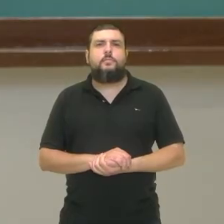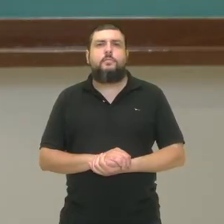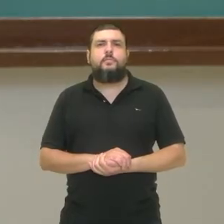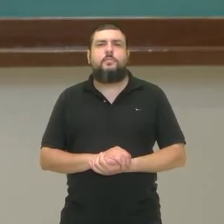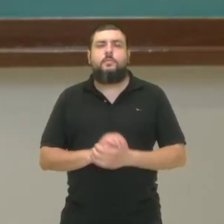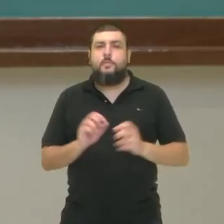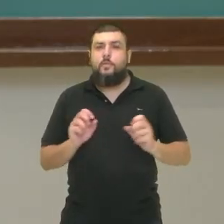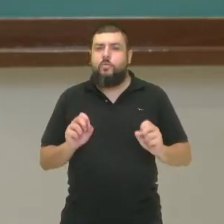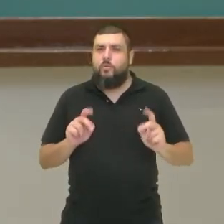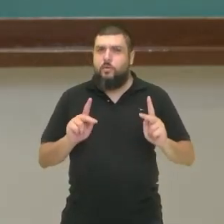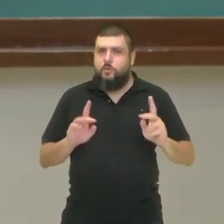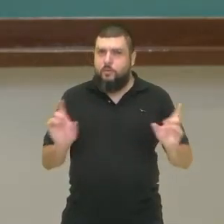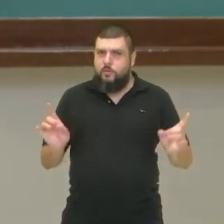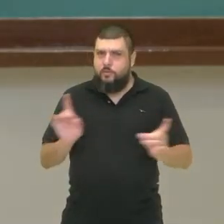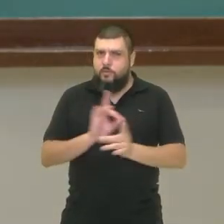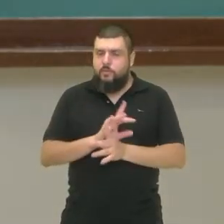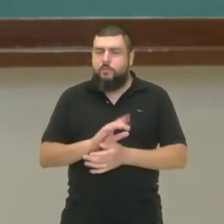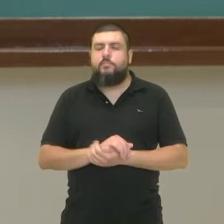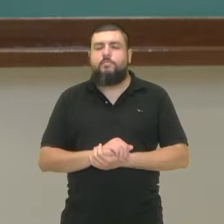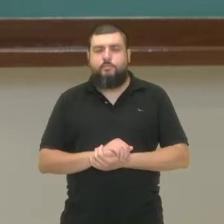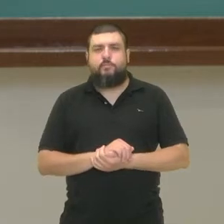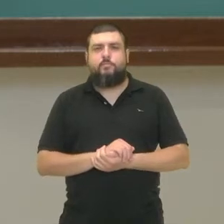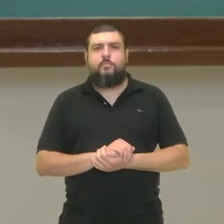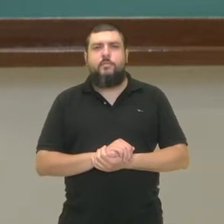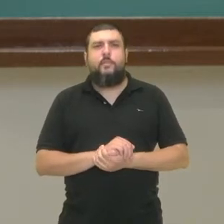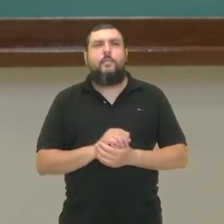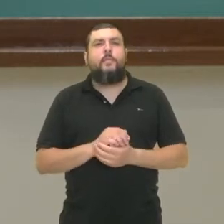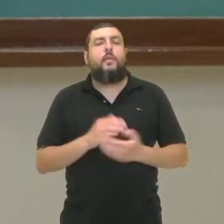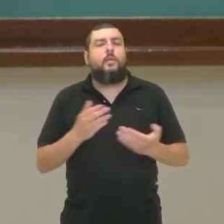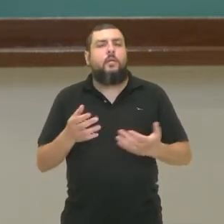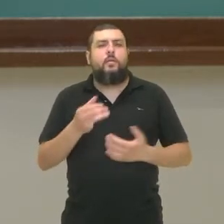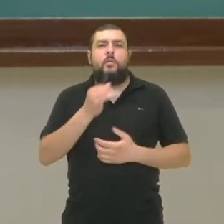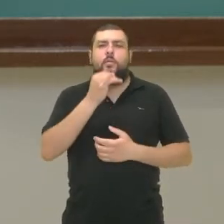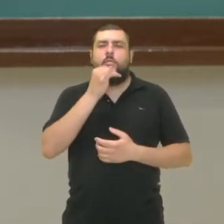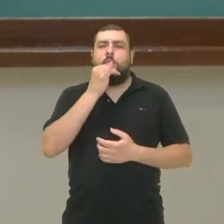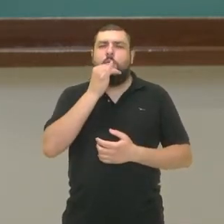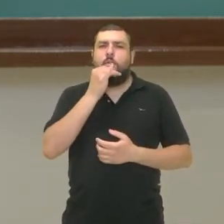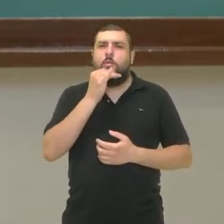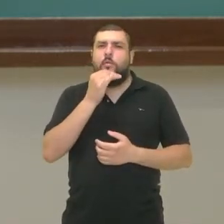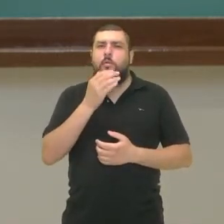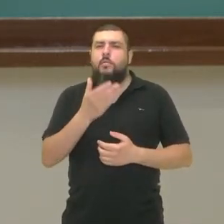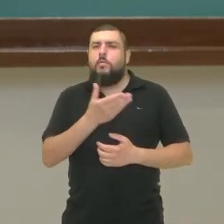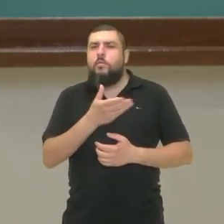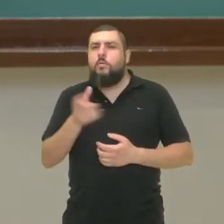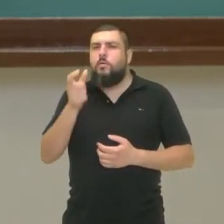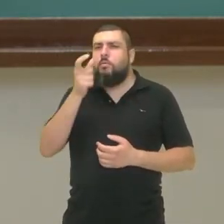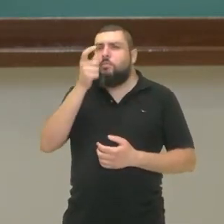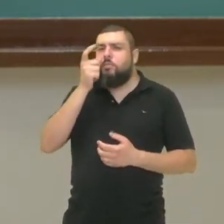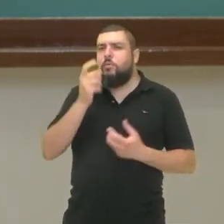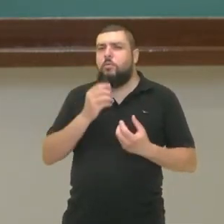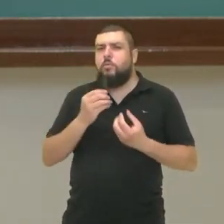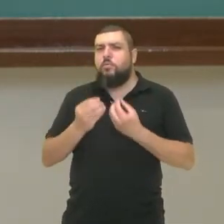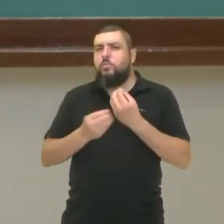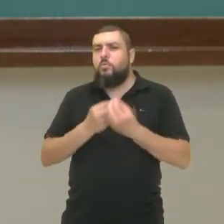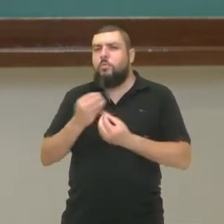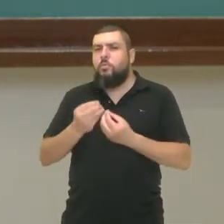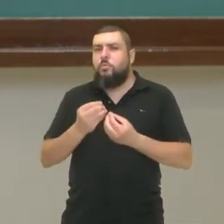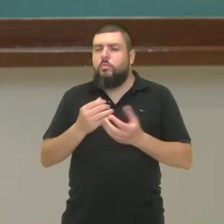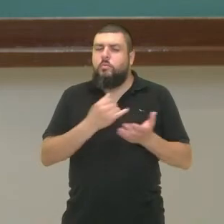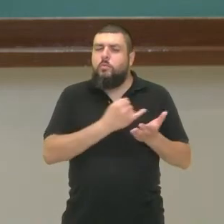Tudo pronto? Então, eu coloquei um exemplo para você mais ou menos se basear dentro daquela linha que a gente já fez lá na